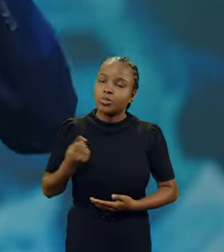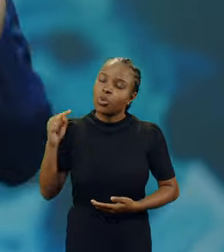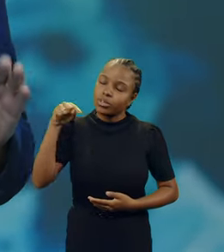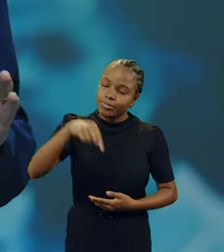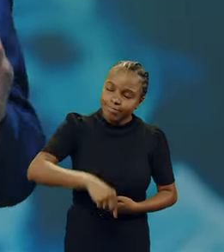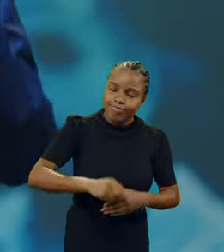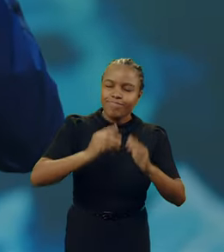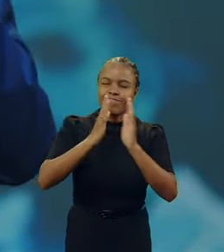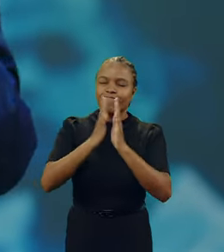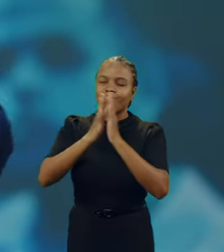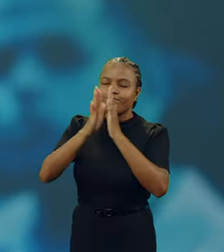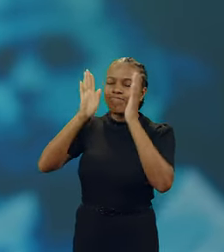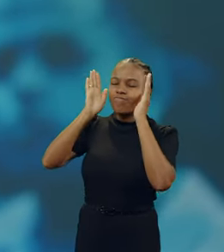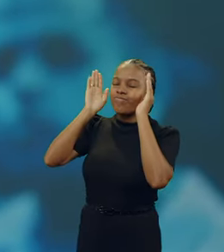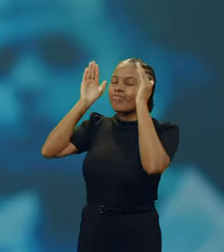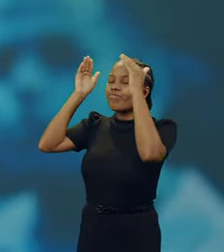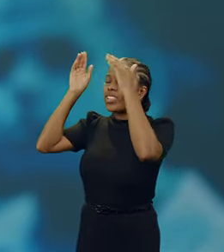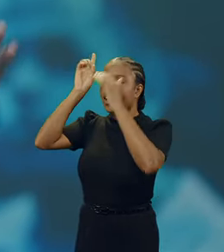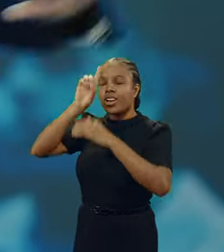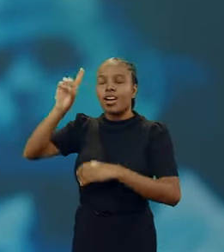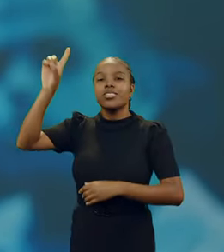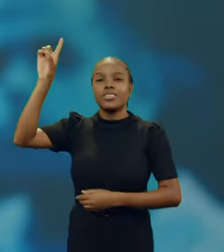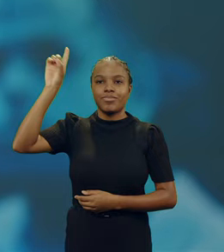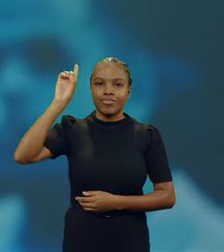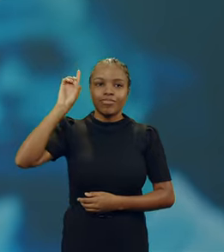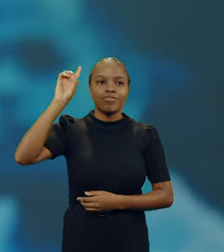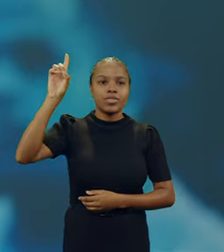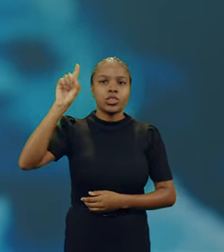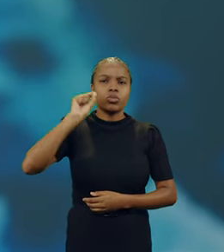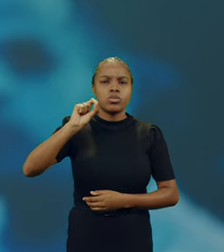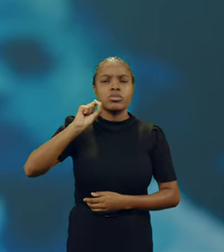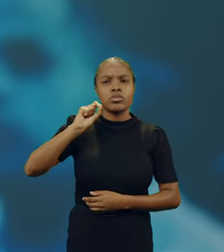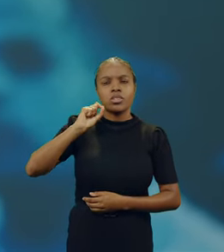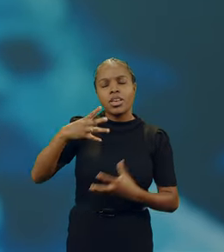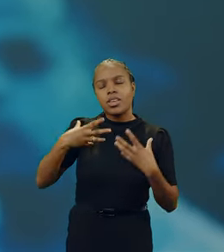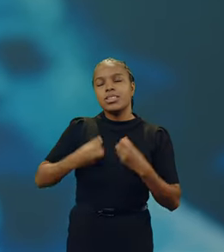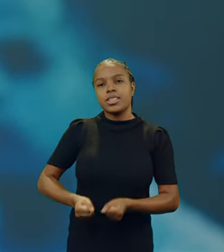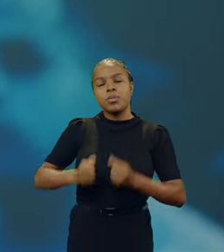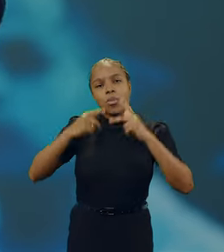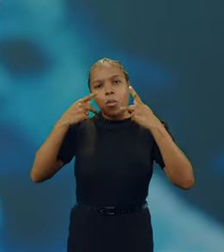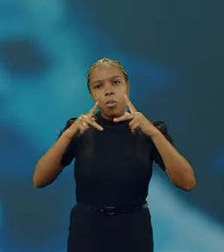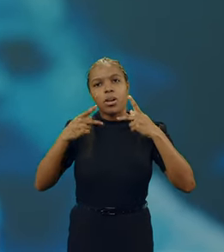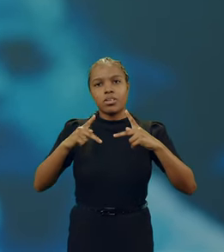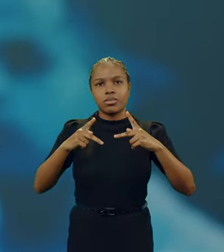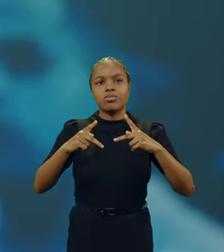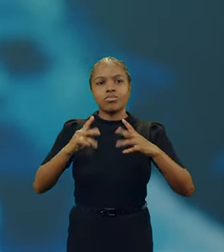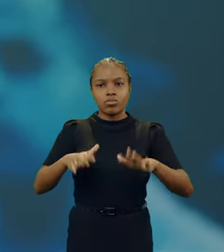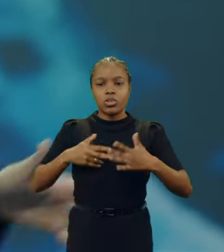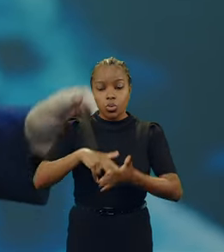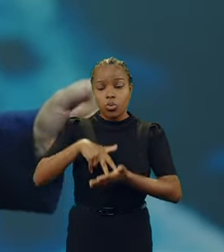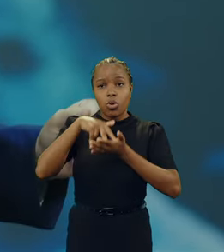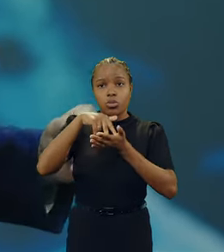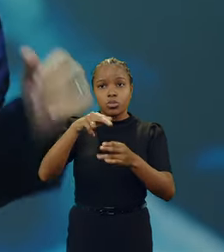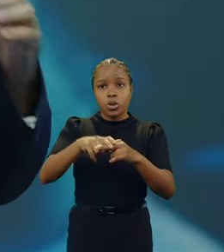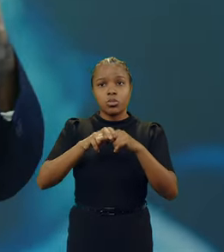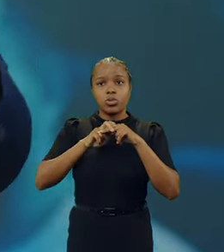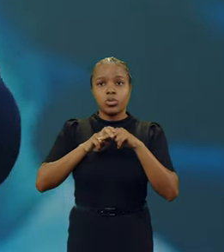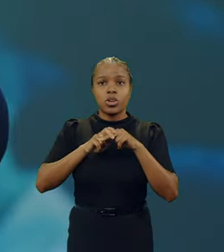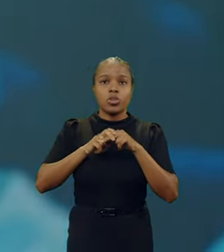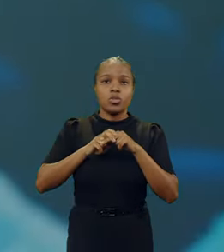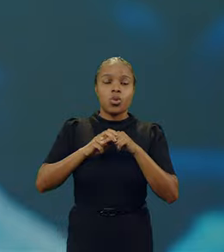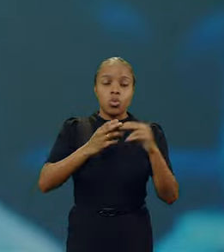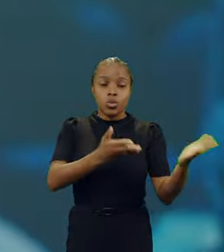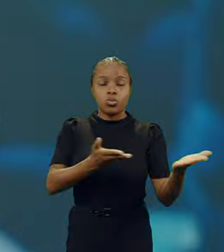mente voltada para o que nós ouvimos. Quem ouviu a palavra de Deus? Então ponha-se de pé. Eu quero convidar o